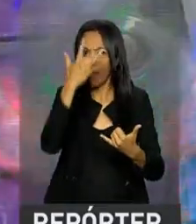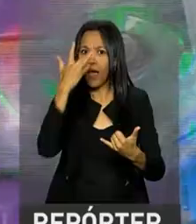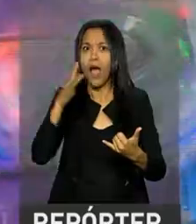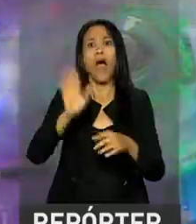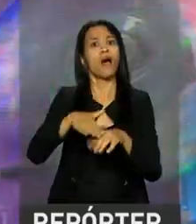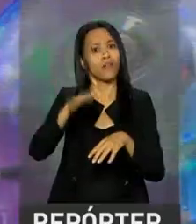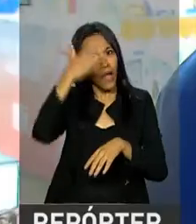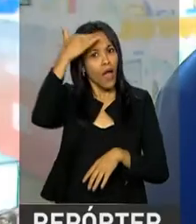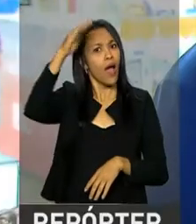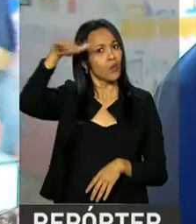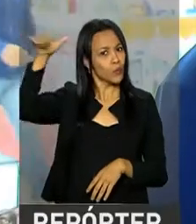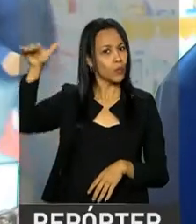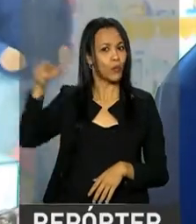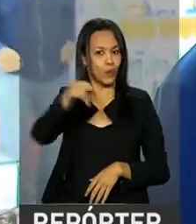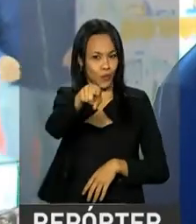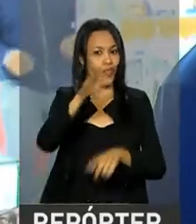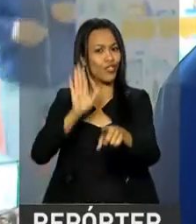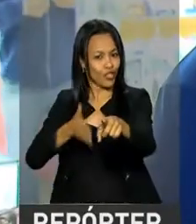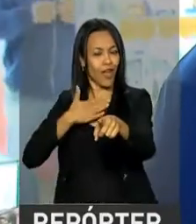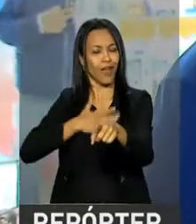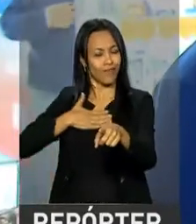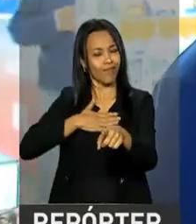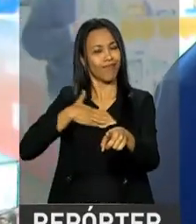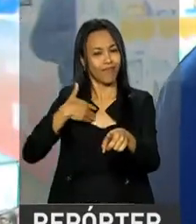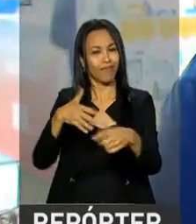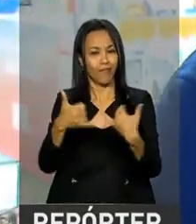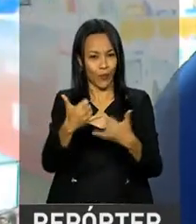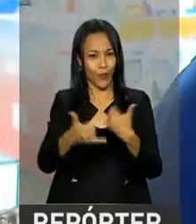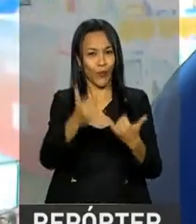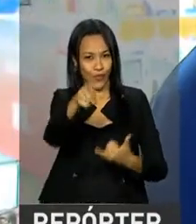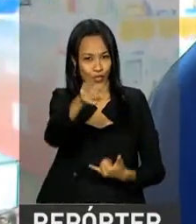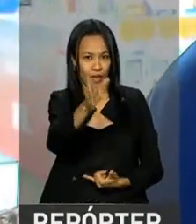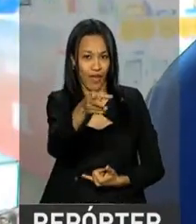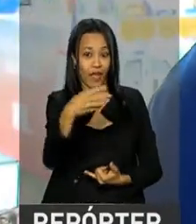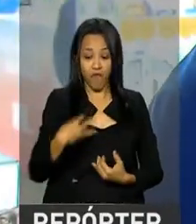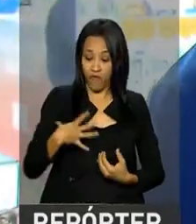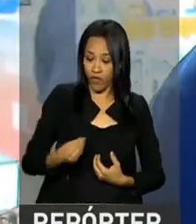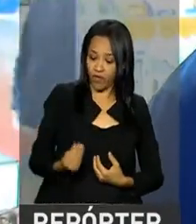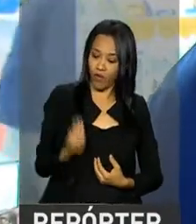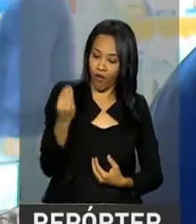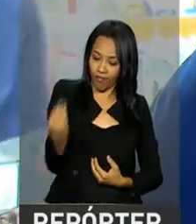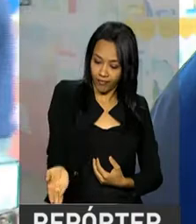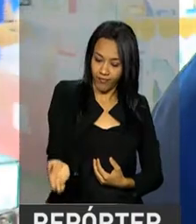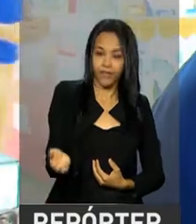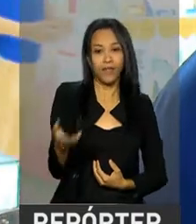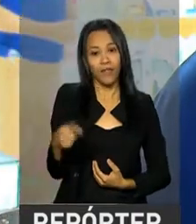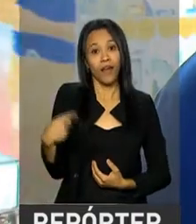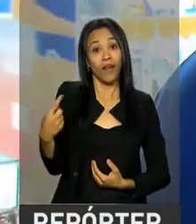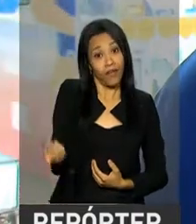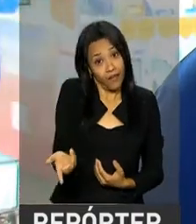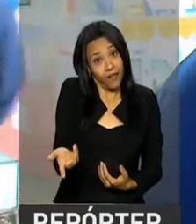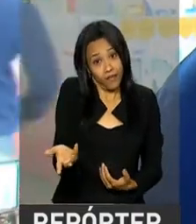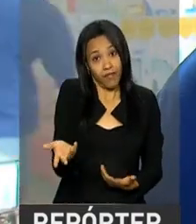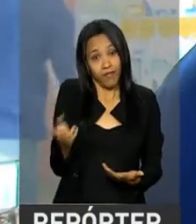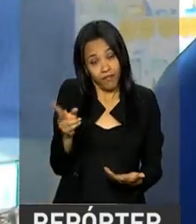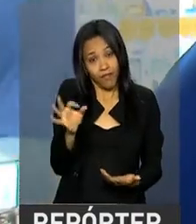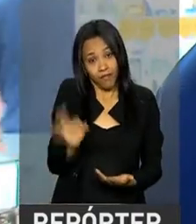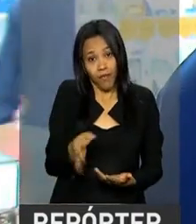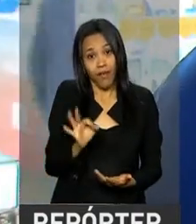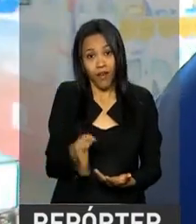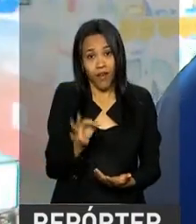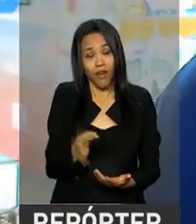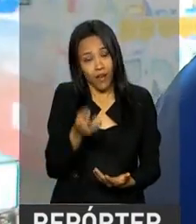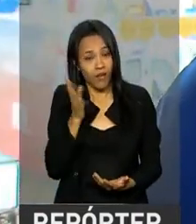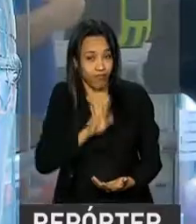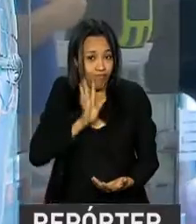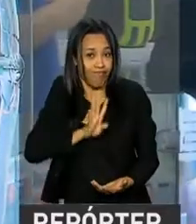os adultos. Já brinquei e passei para os meus filhos e aí está indo. É realmente um produto